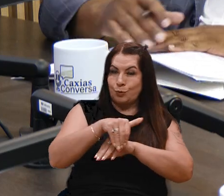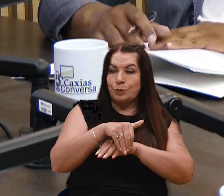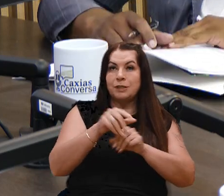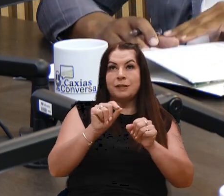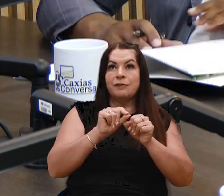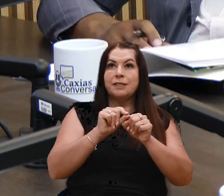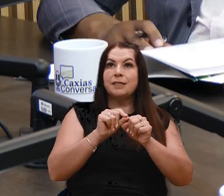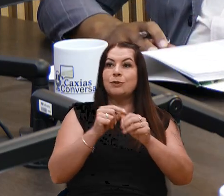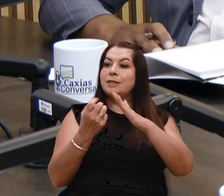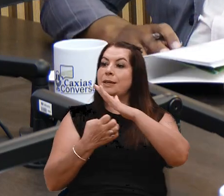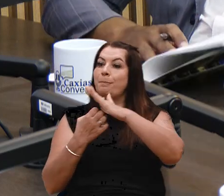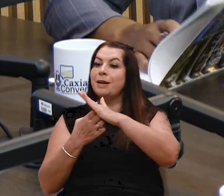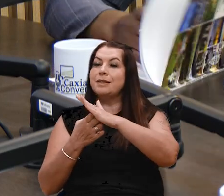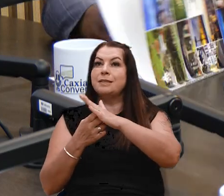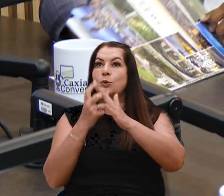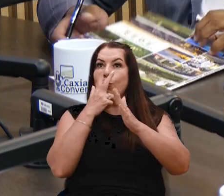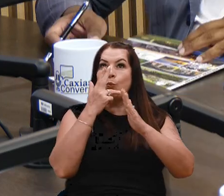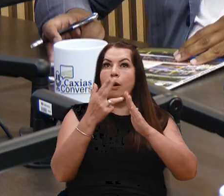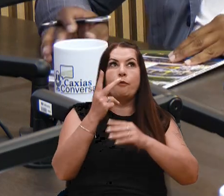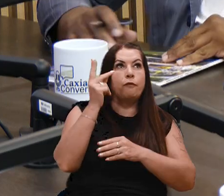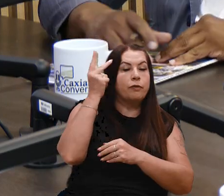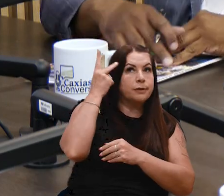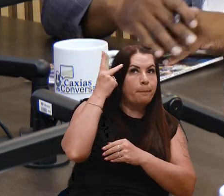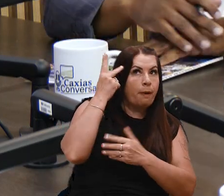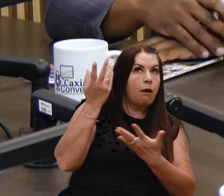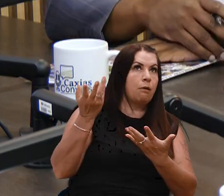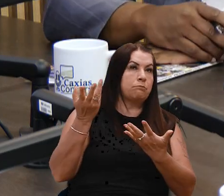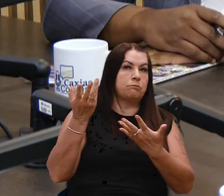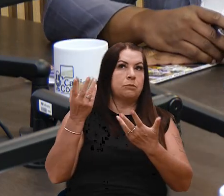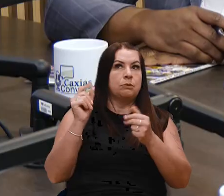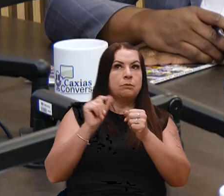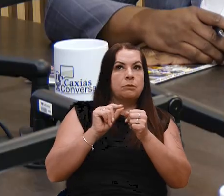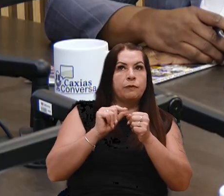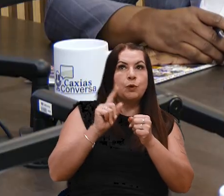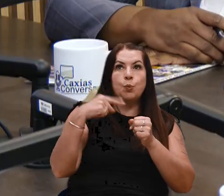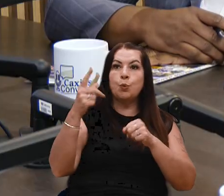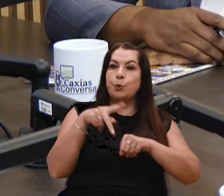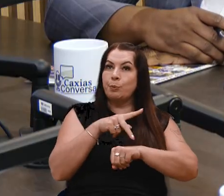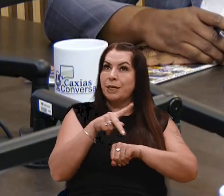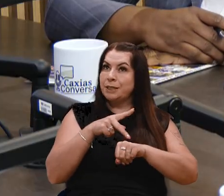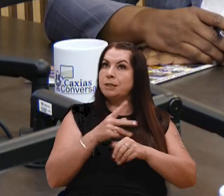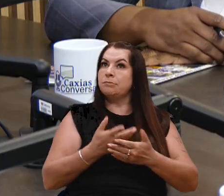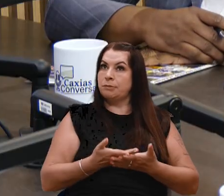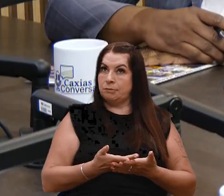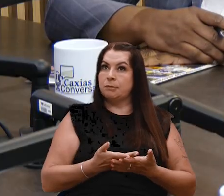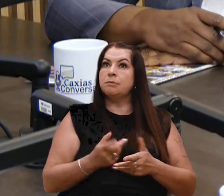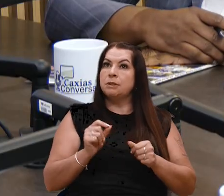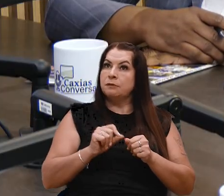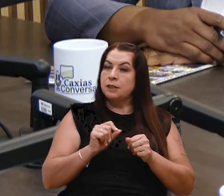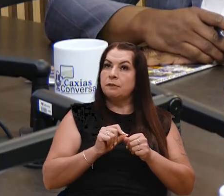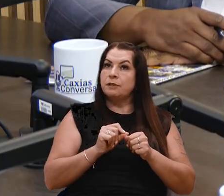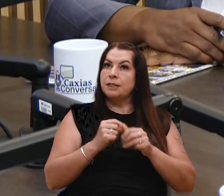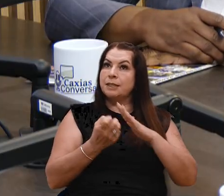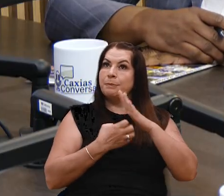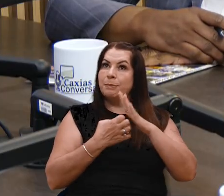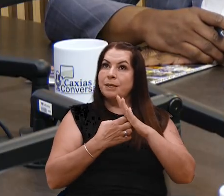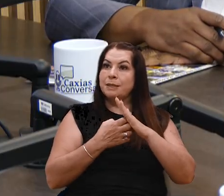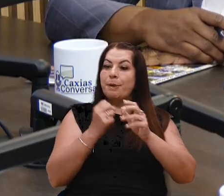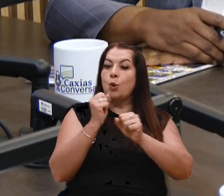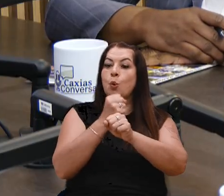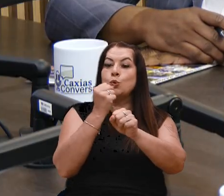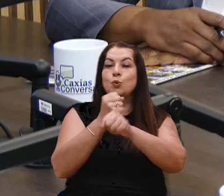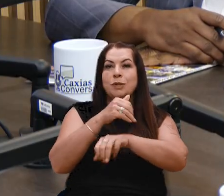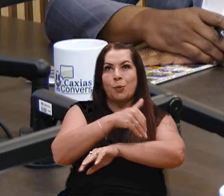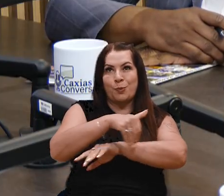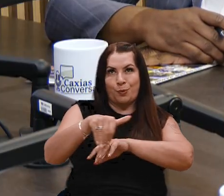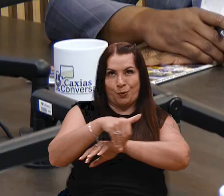uma concessão aos moldes que fez São Paulo, aos moldes que fez outros países, que é fazer uma concessão para fazer a construção da estrada.